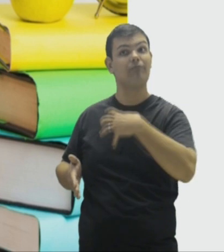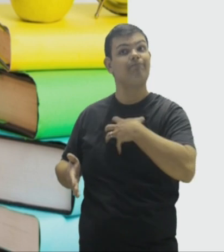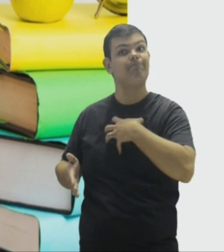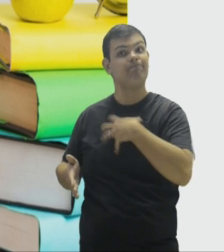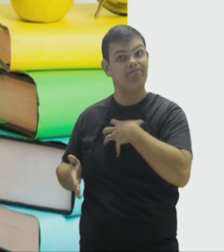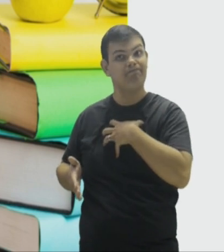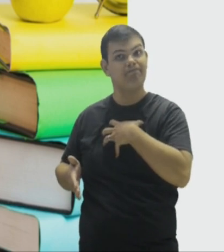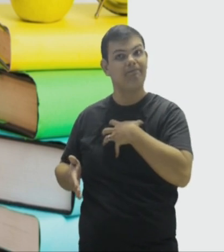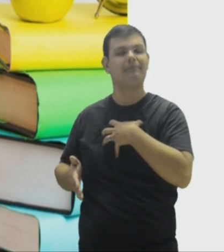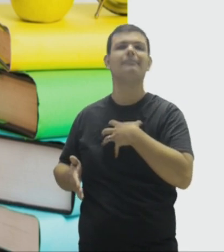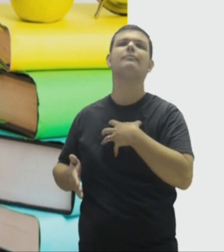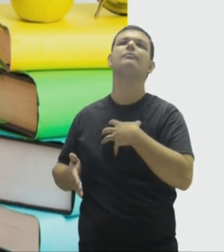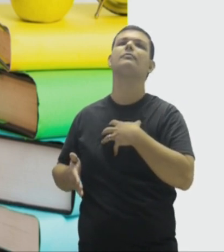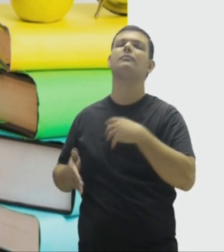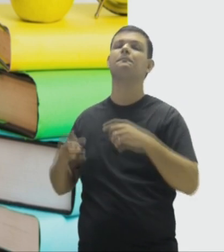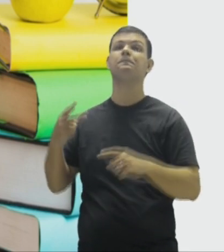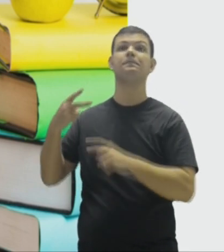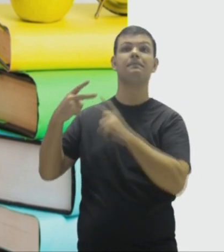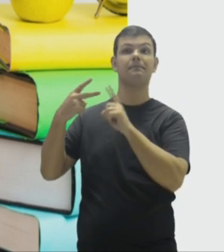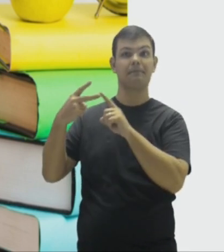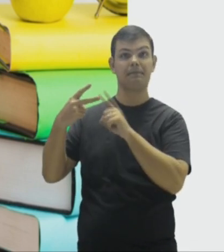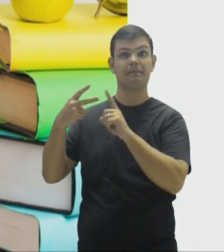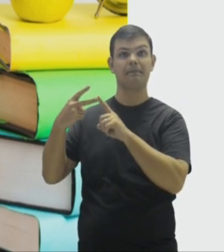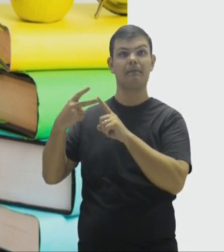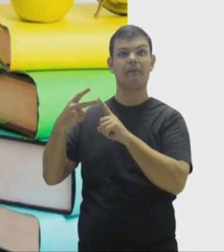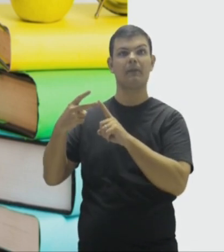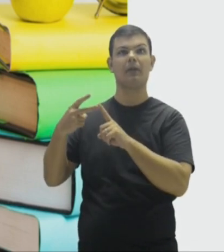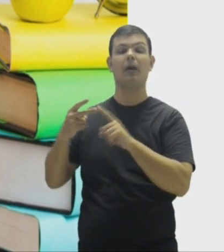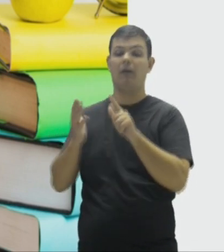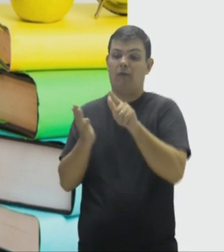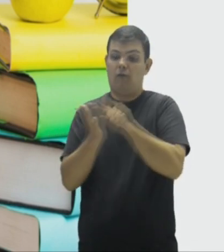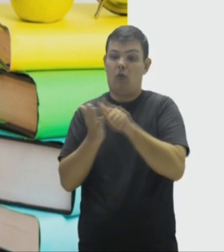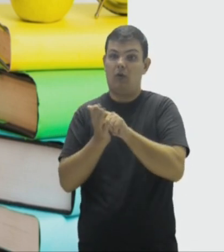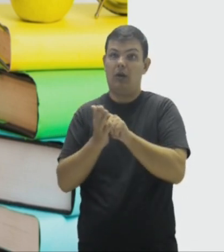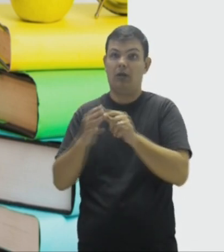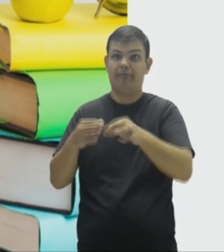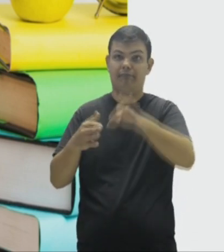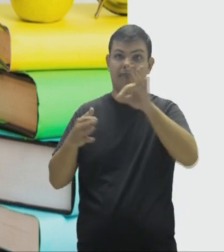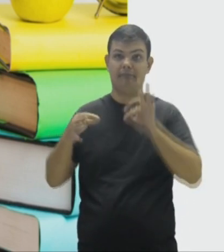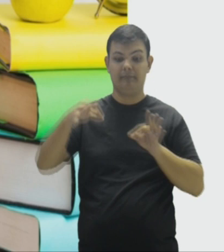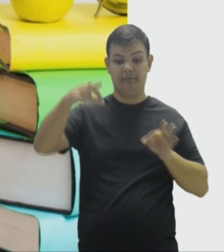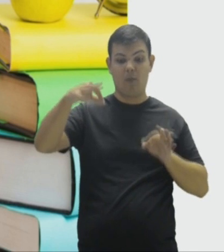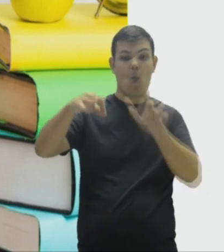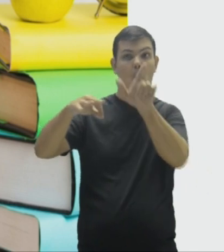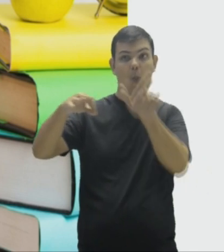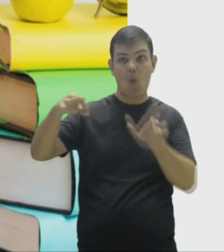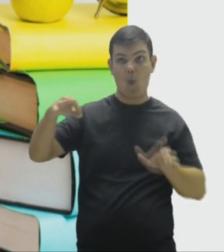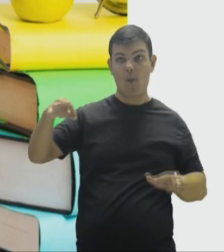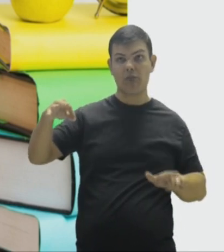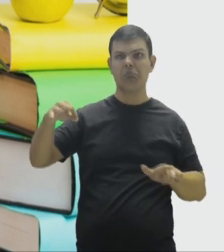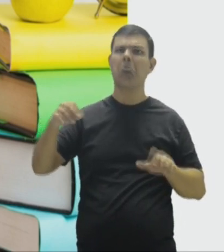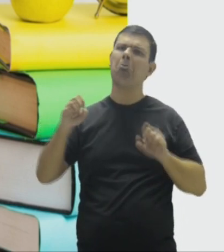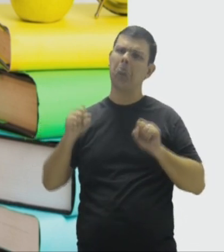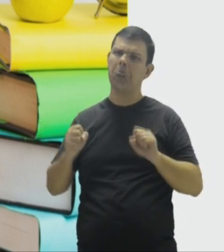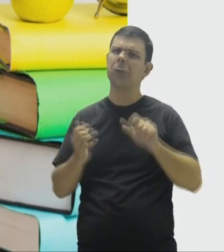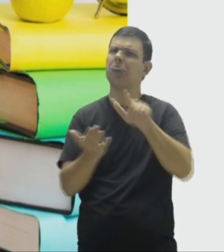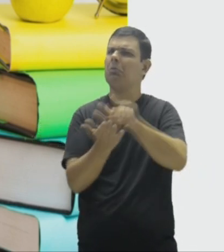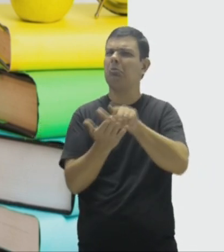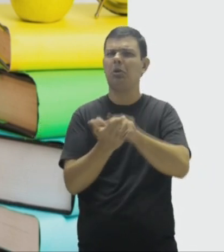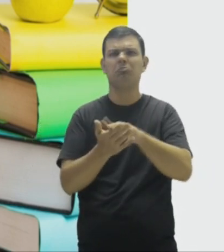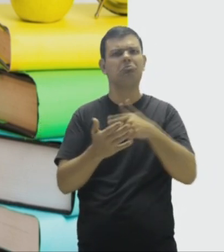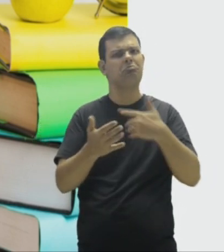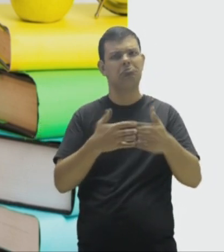ok? Atividade 2. Em uma folha em branco, você pode usar uma folha do papel